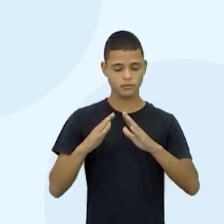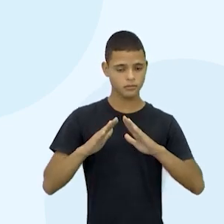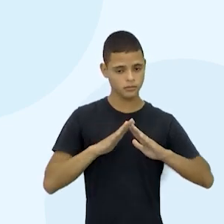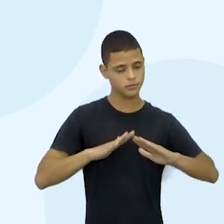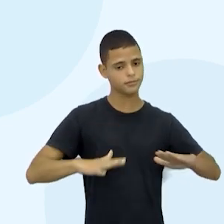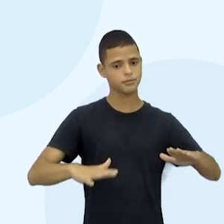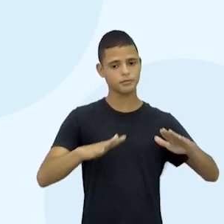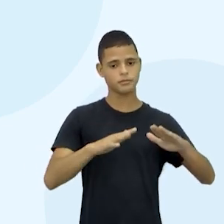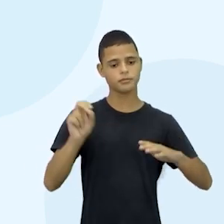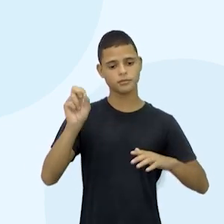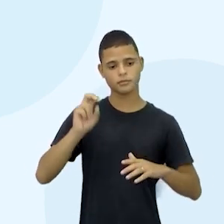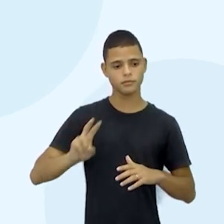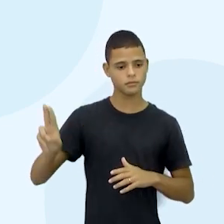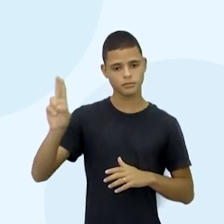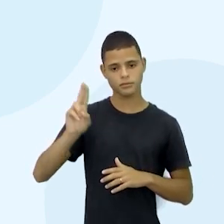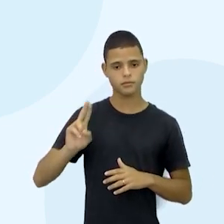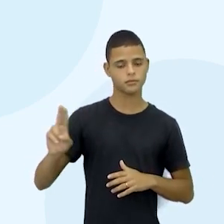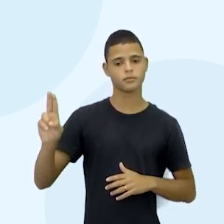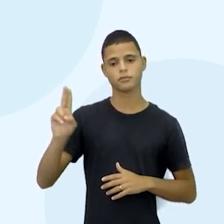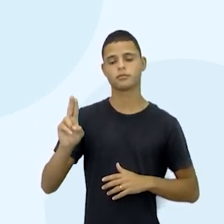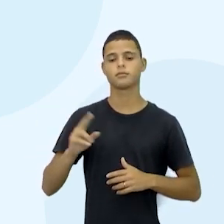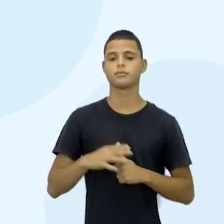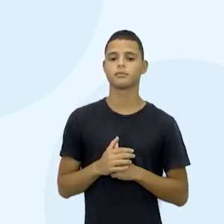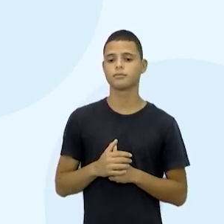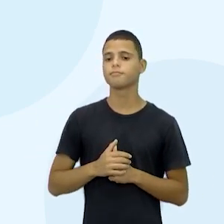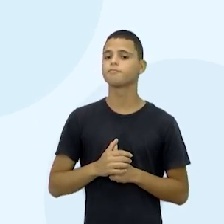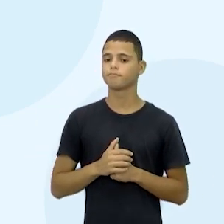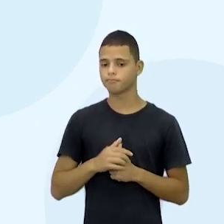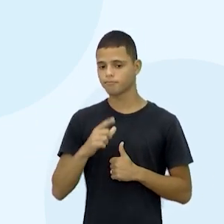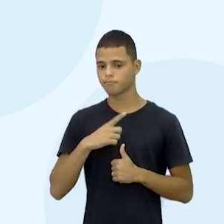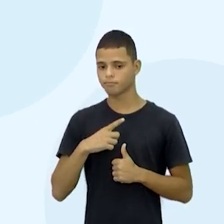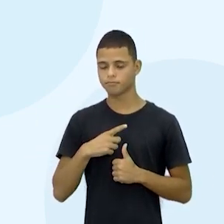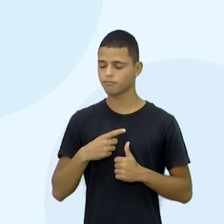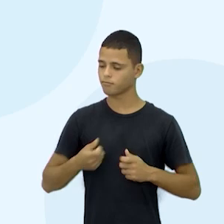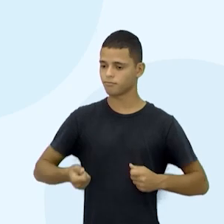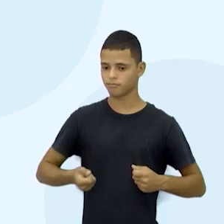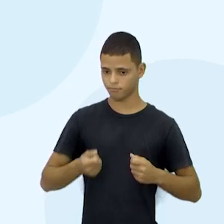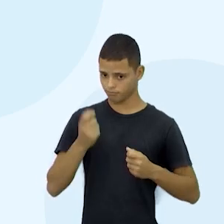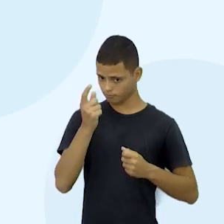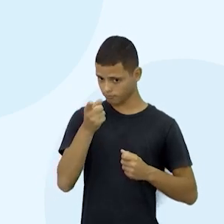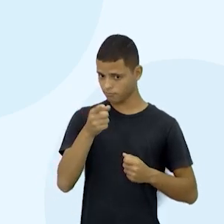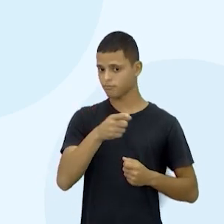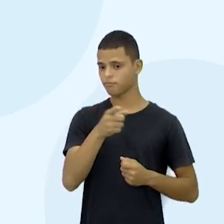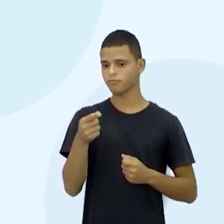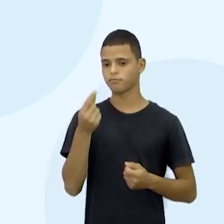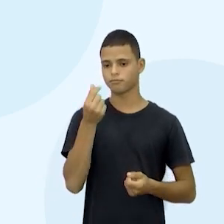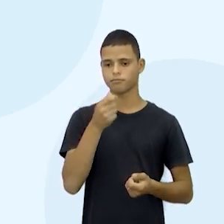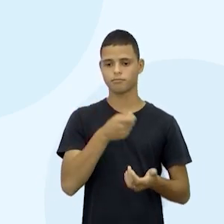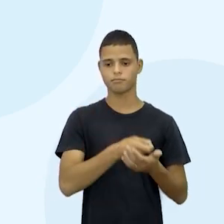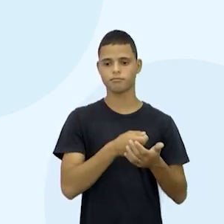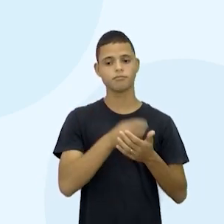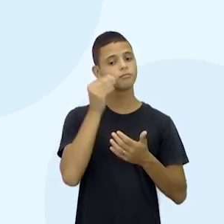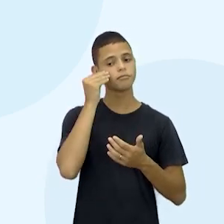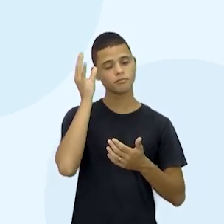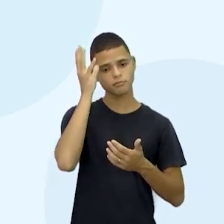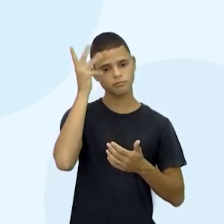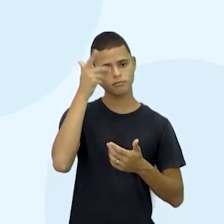sobre o uso dos recursos financeiros. Essa será a contribuição de vocês, estudantes, para a resolução de